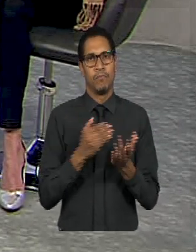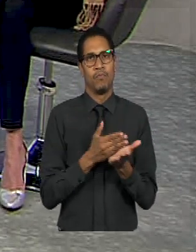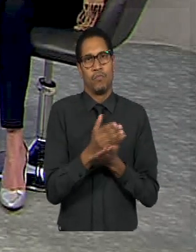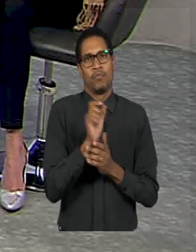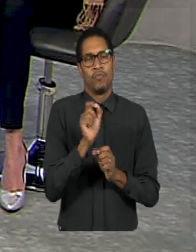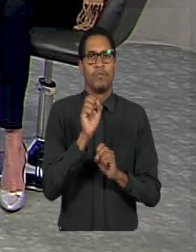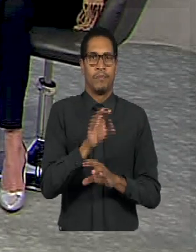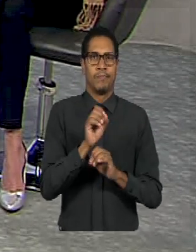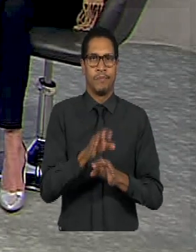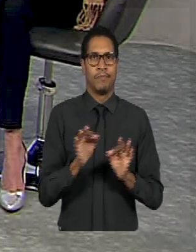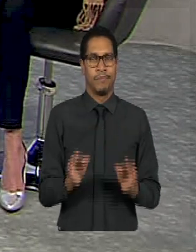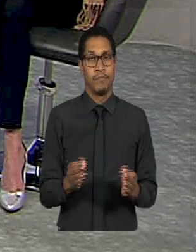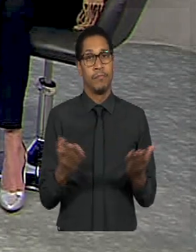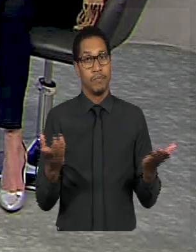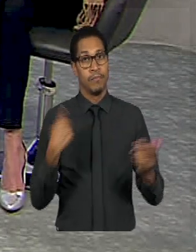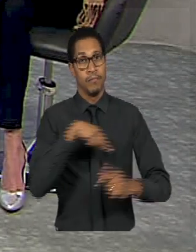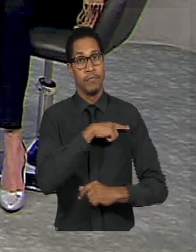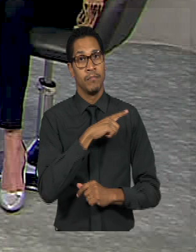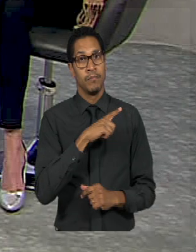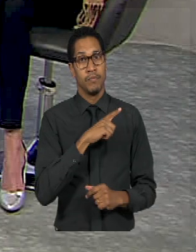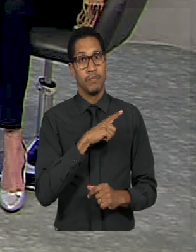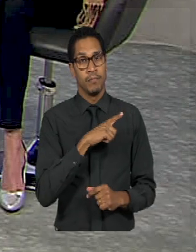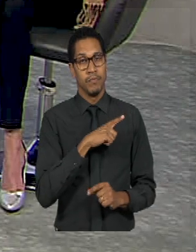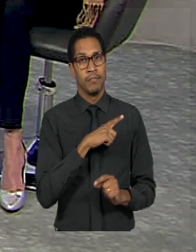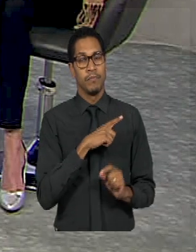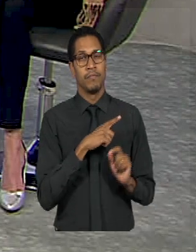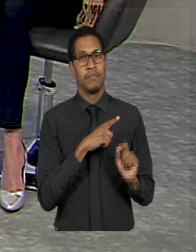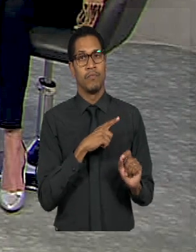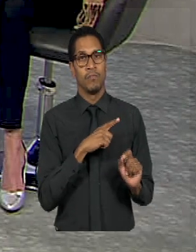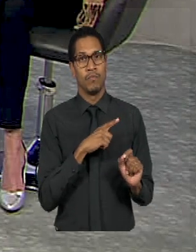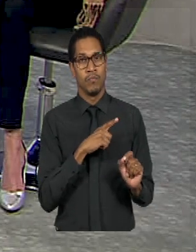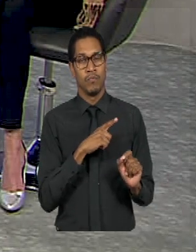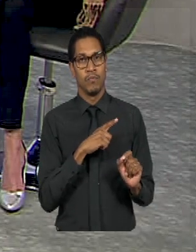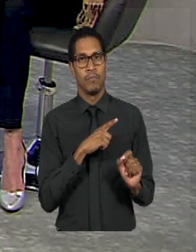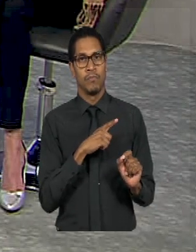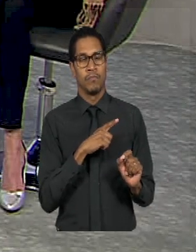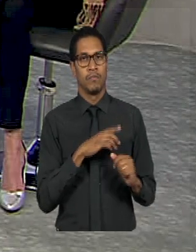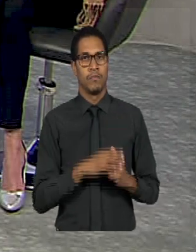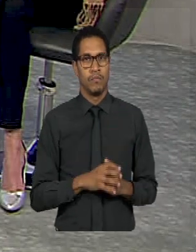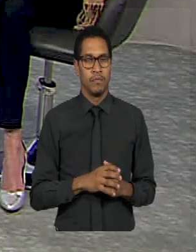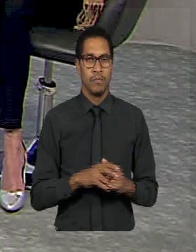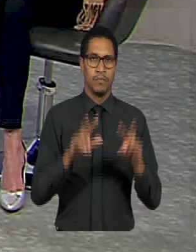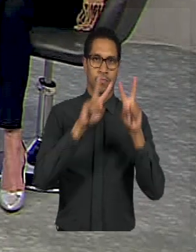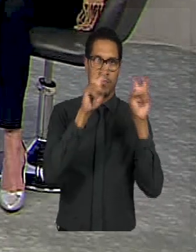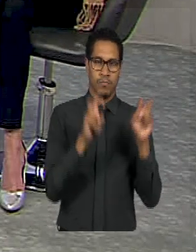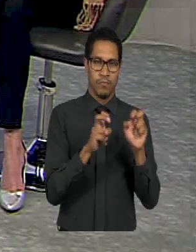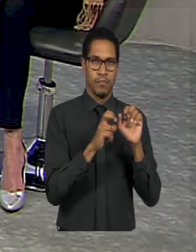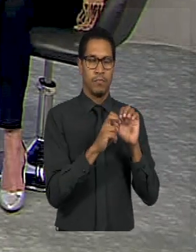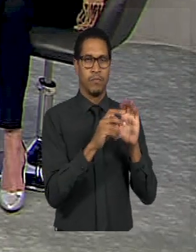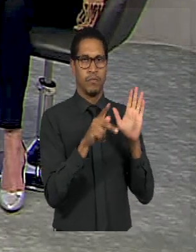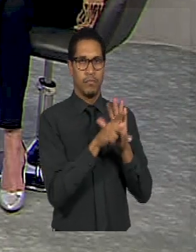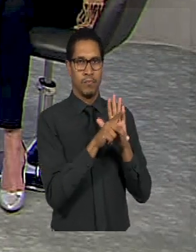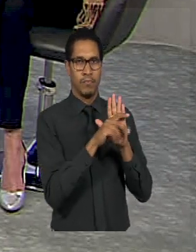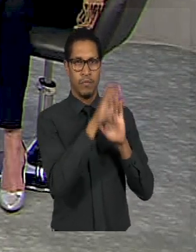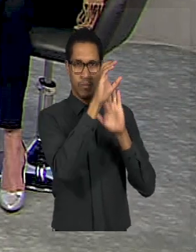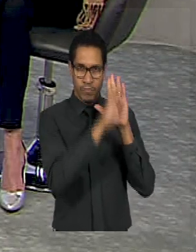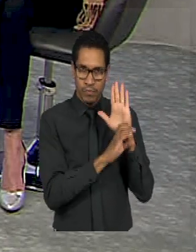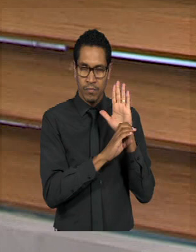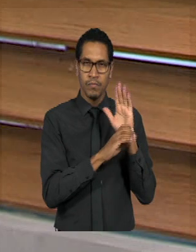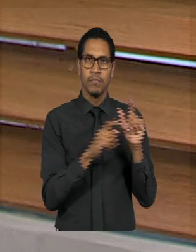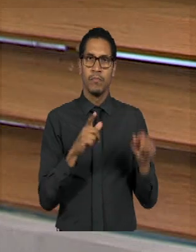a educação. Se nós tivéssemos dentro da grade curricular desde o